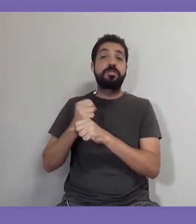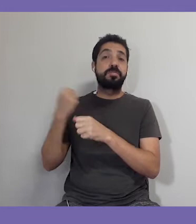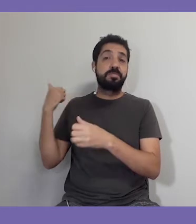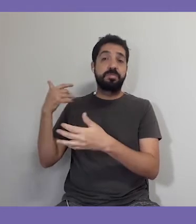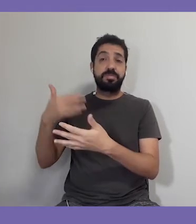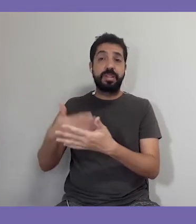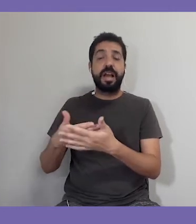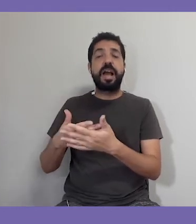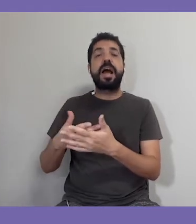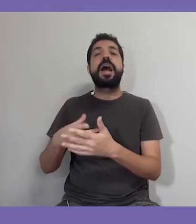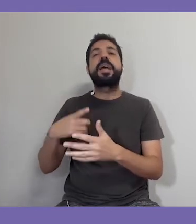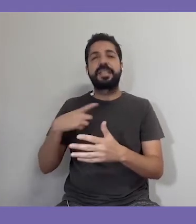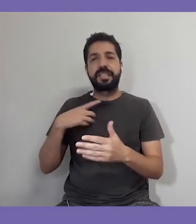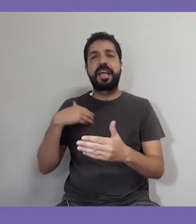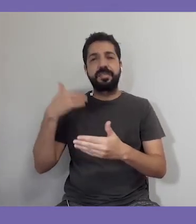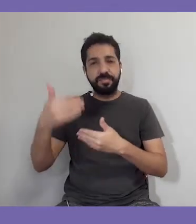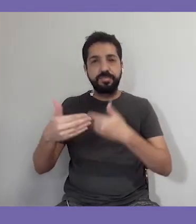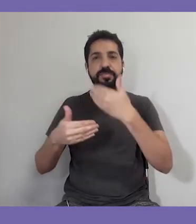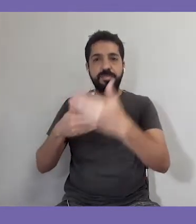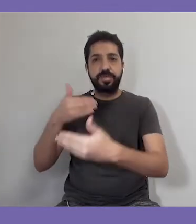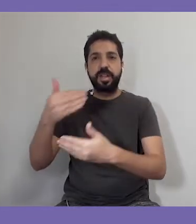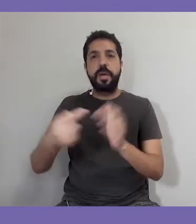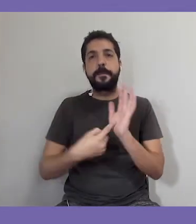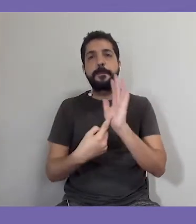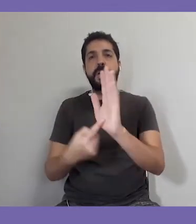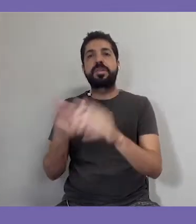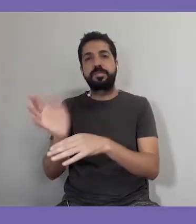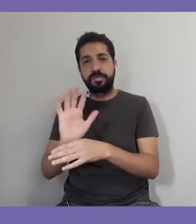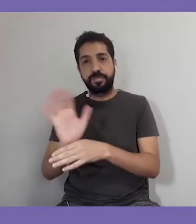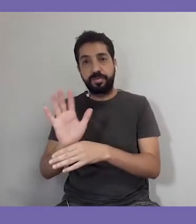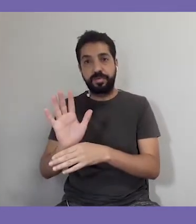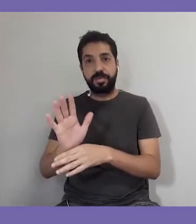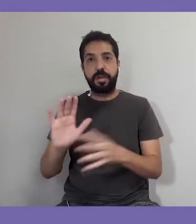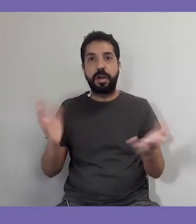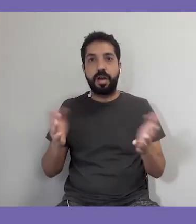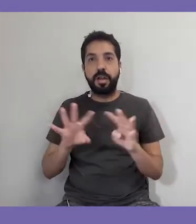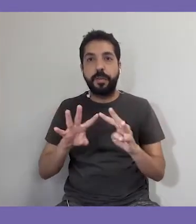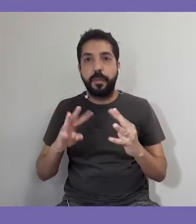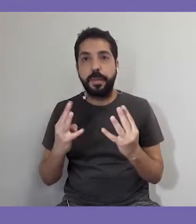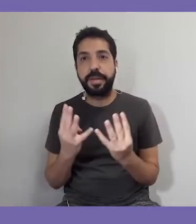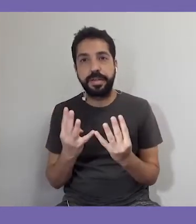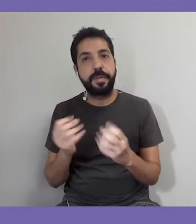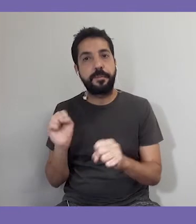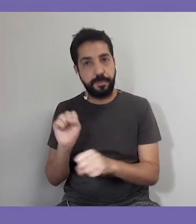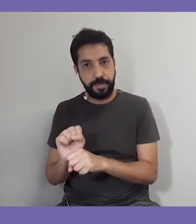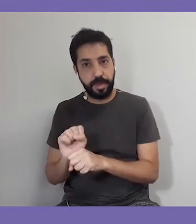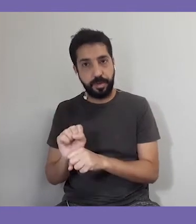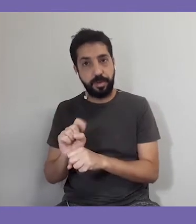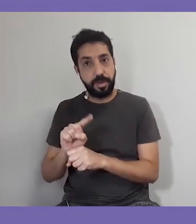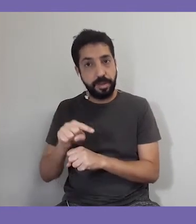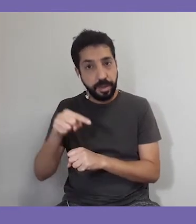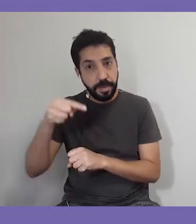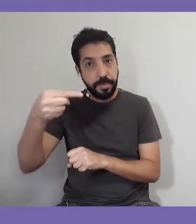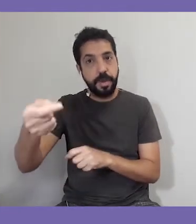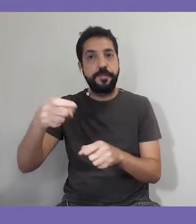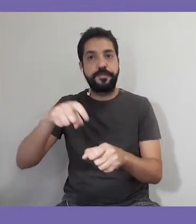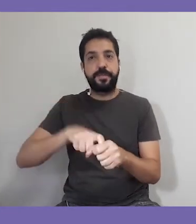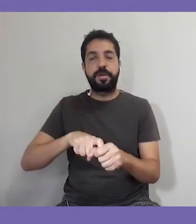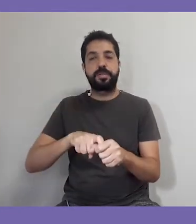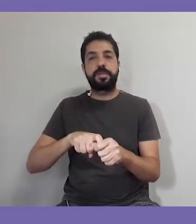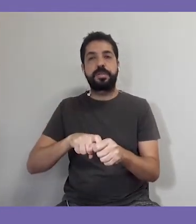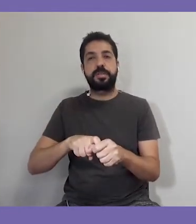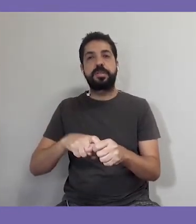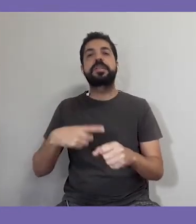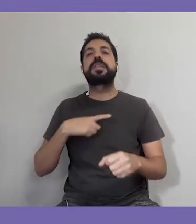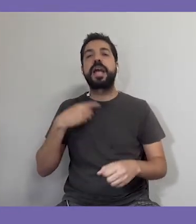E mensalmente a gente tem feito uma sessão, né? Antes da pandemia, né? Agora, quando estiver liberado, a gente retoma.